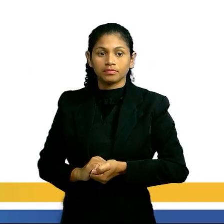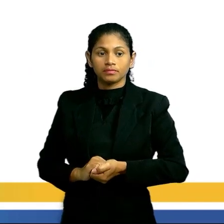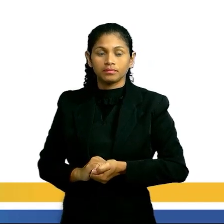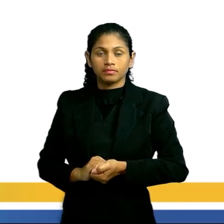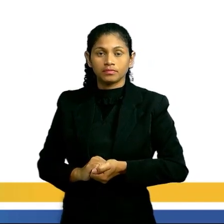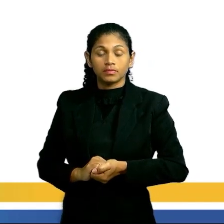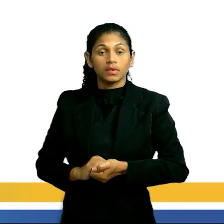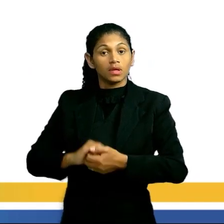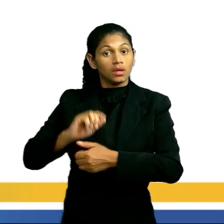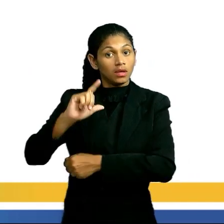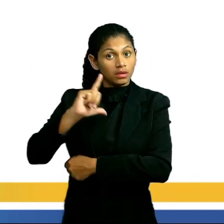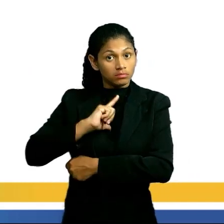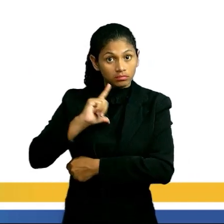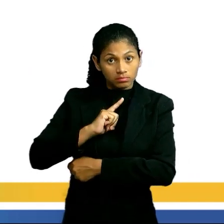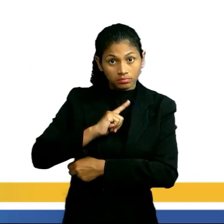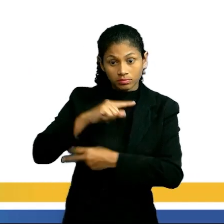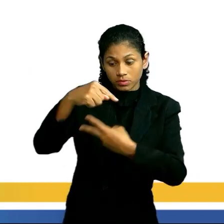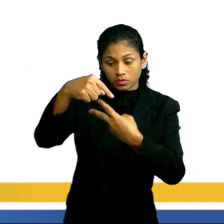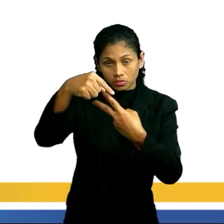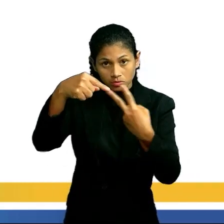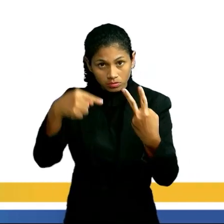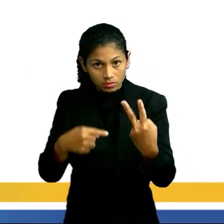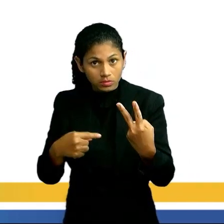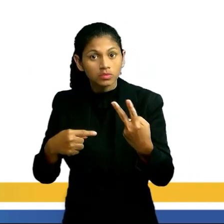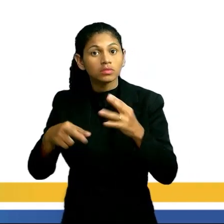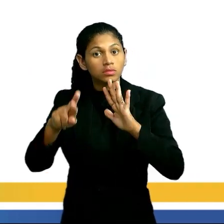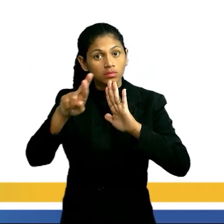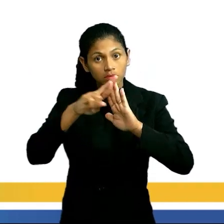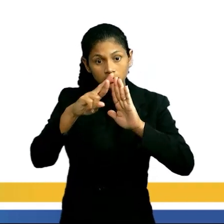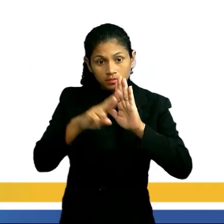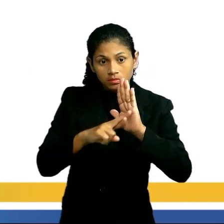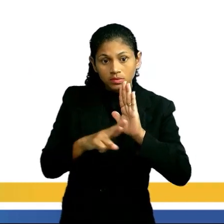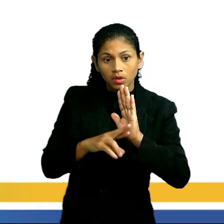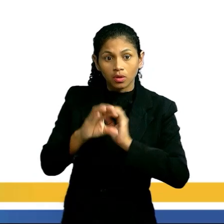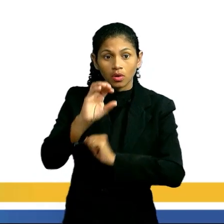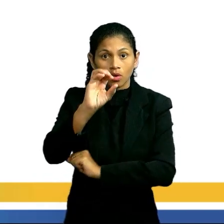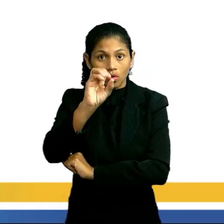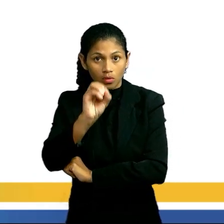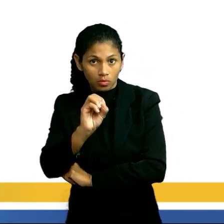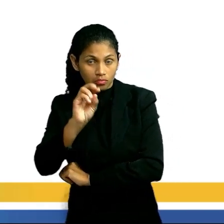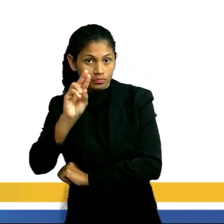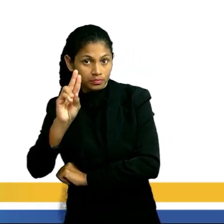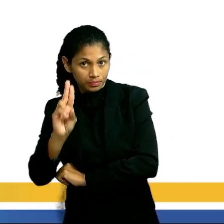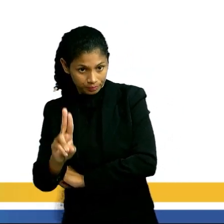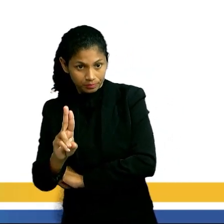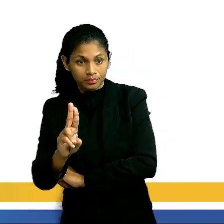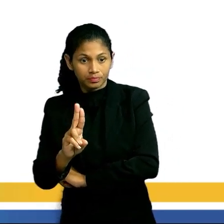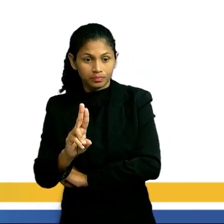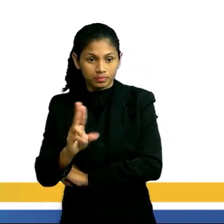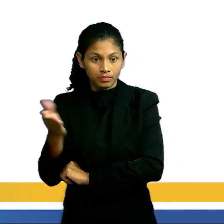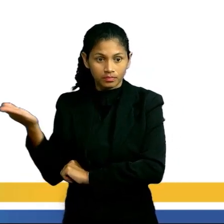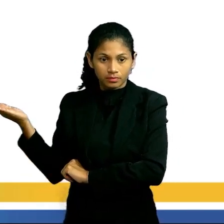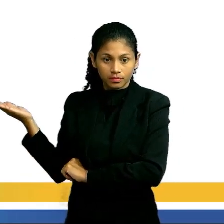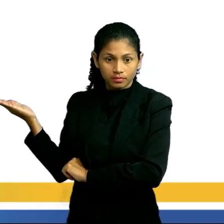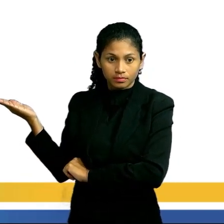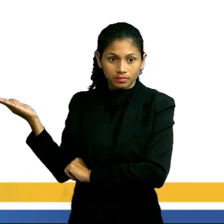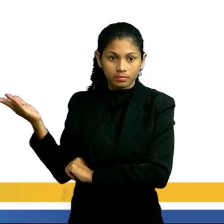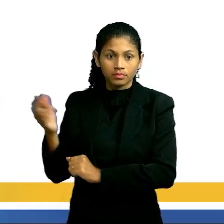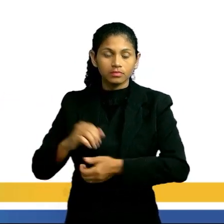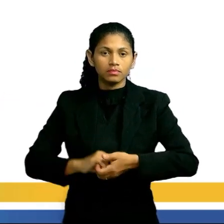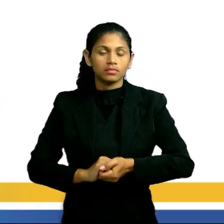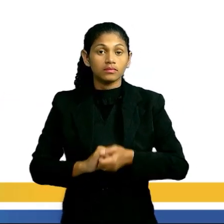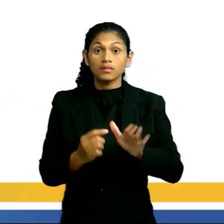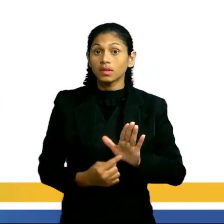existem duas regras que nós chamamos de regra do ou, que é representado quando os eventos